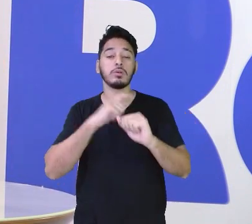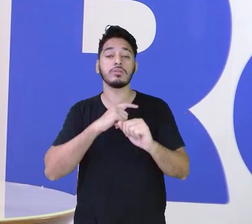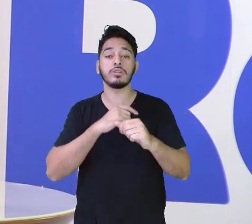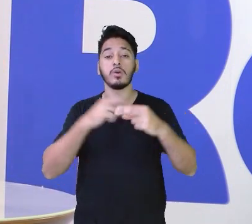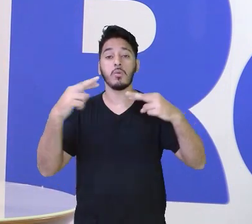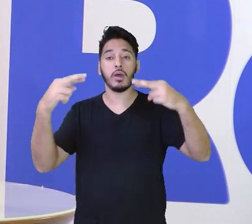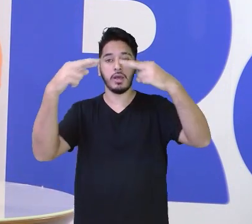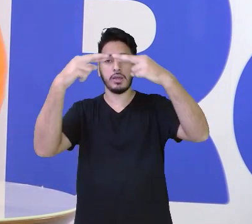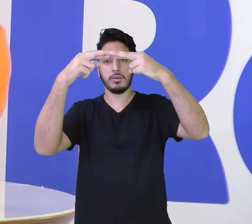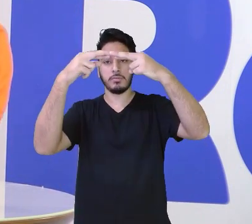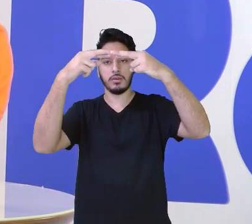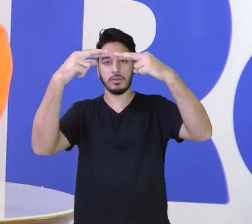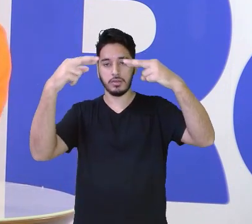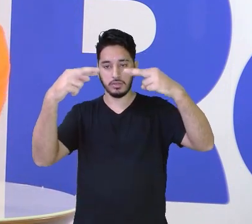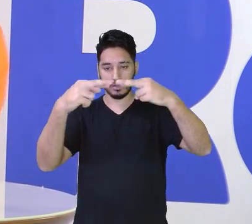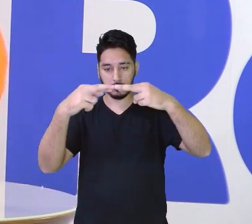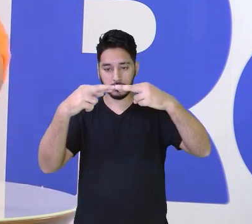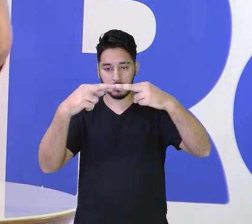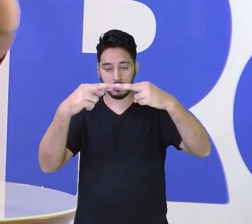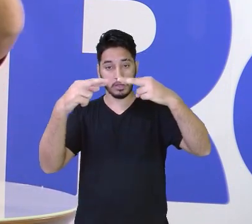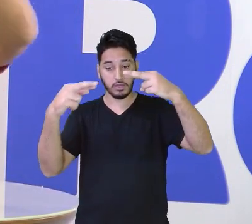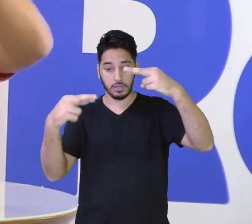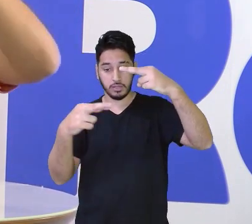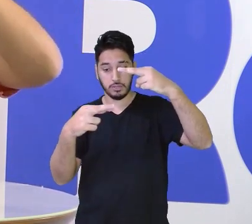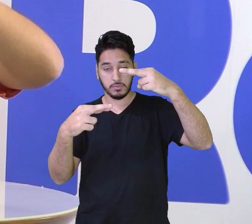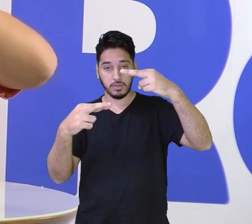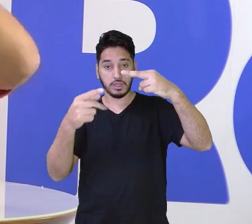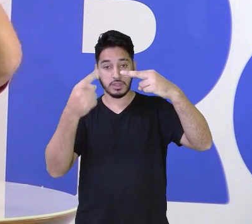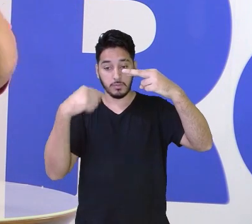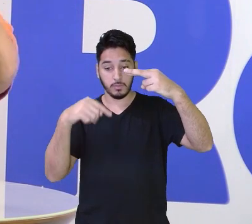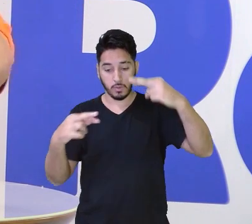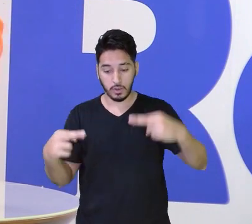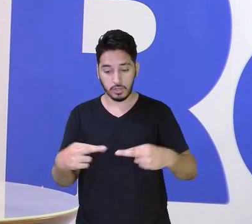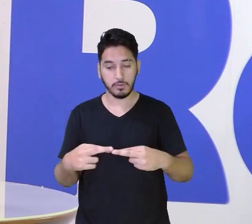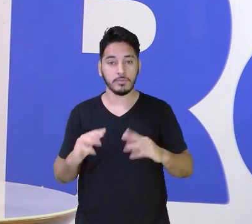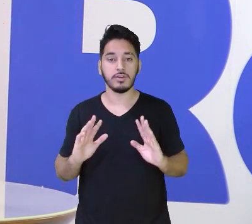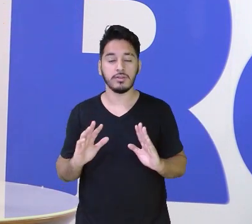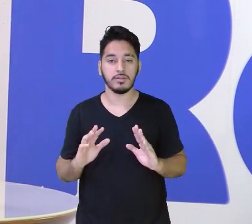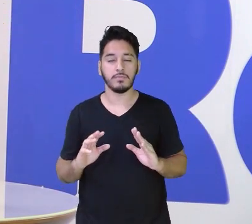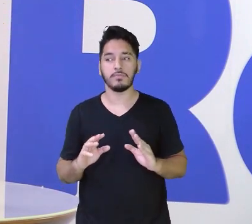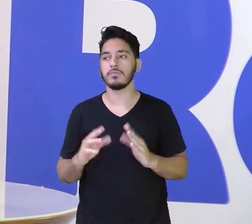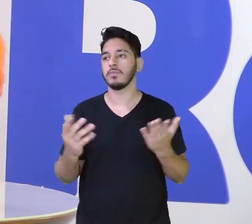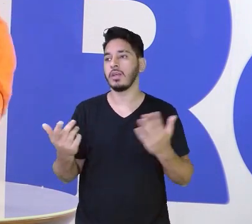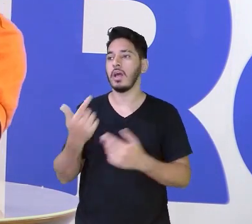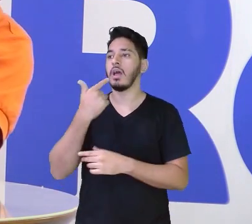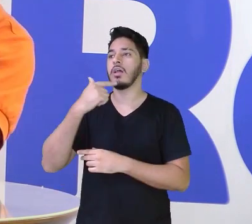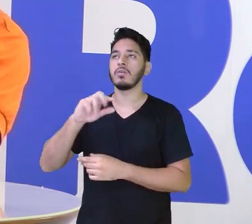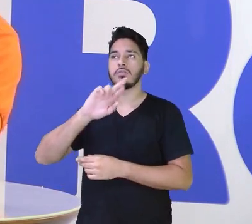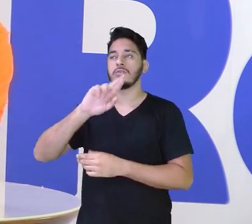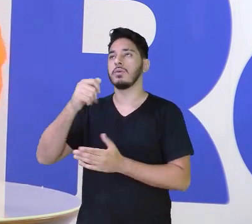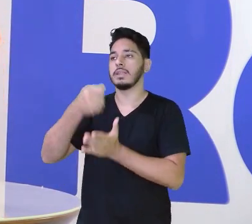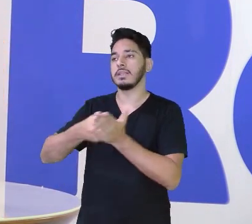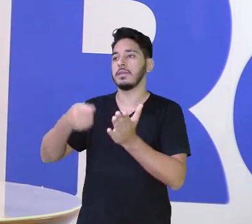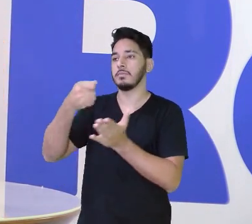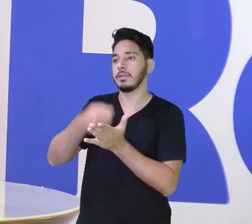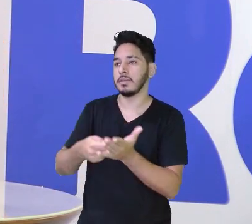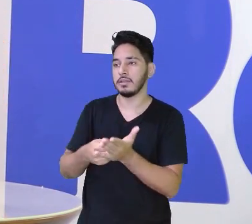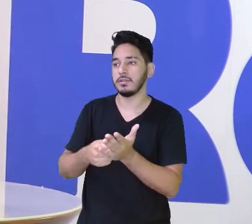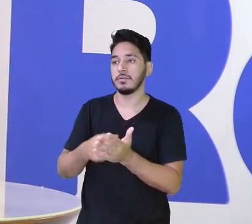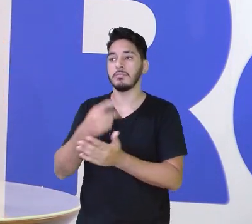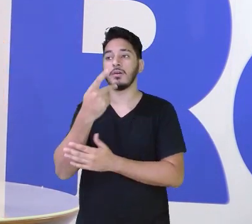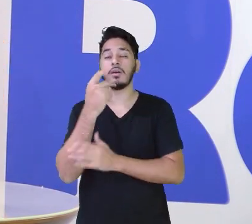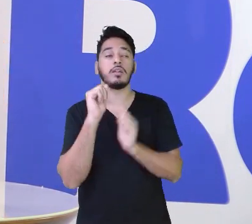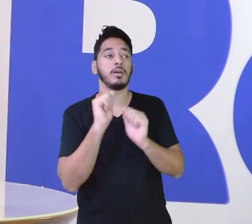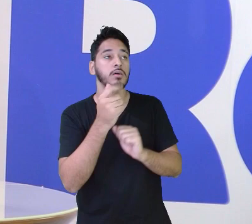rima embaixo da outra. Ela pode ser sequenciada. A língua não é determinante para